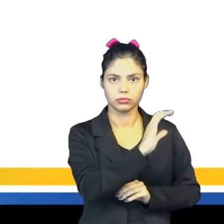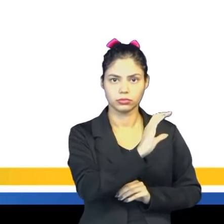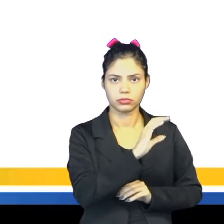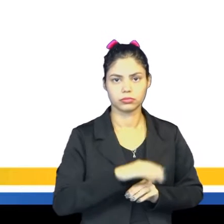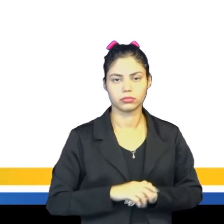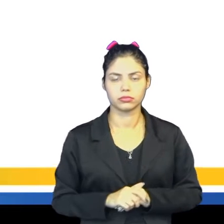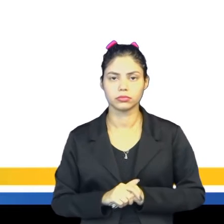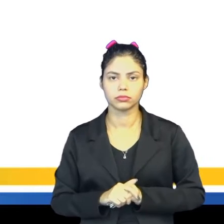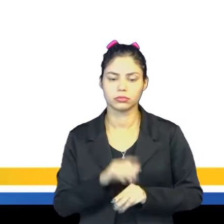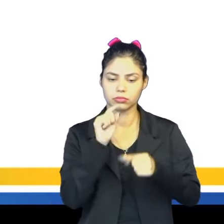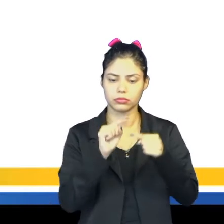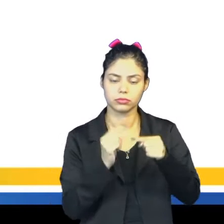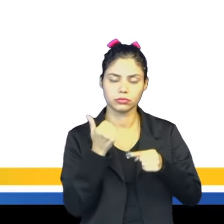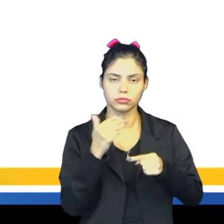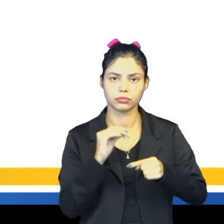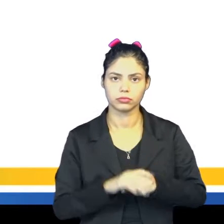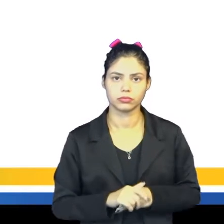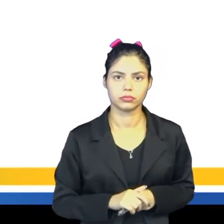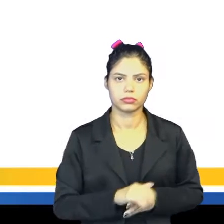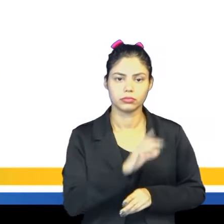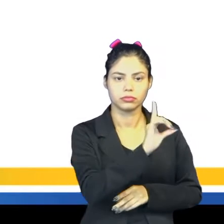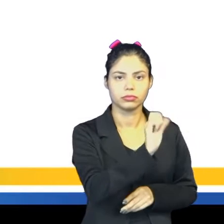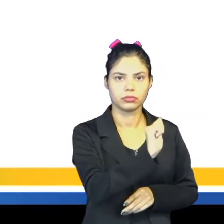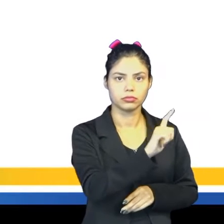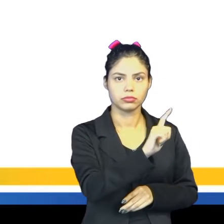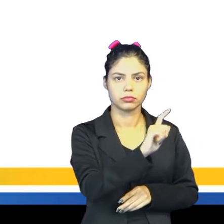decalitro. Divide por 10.